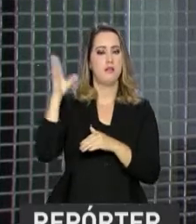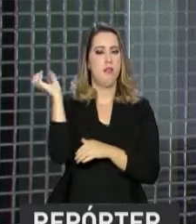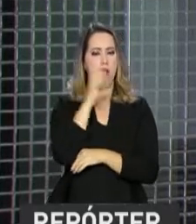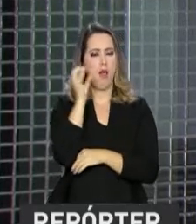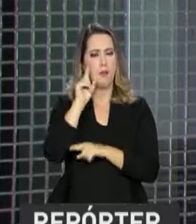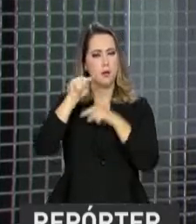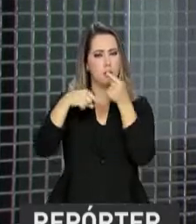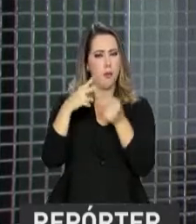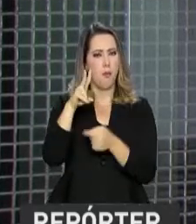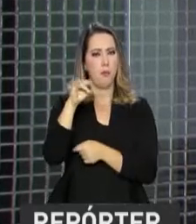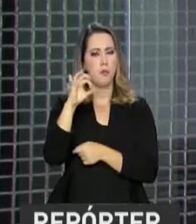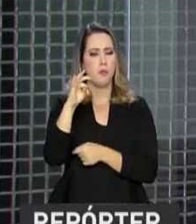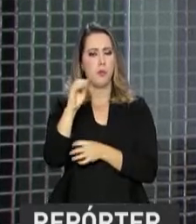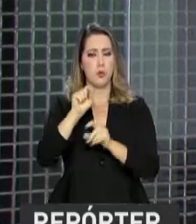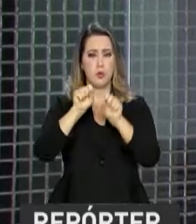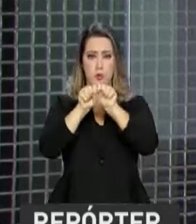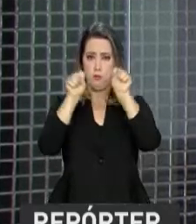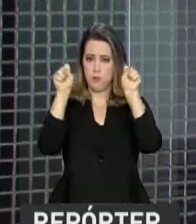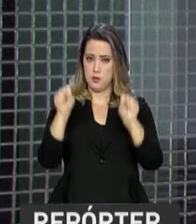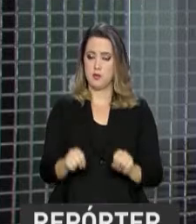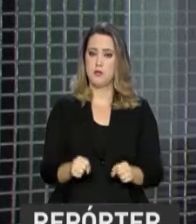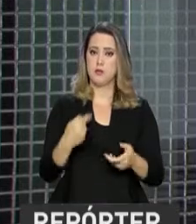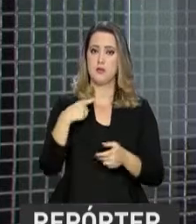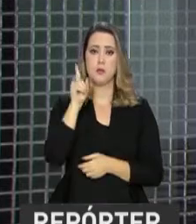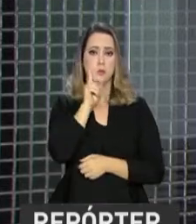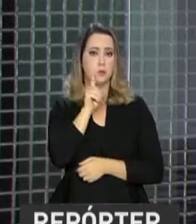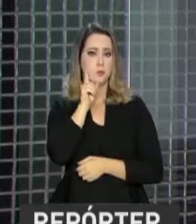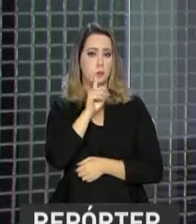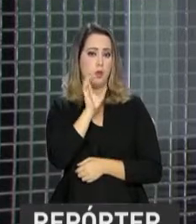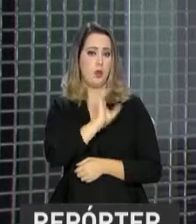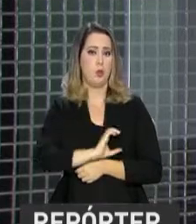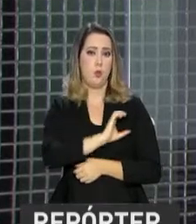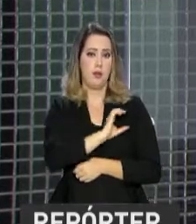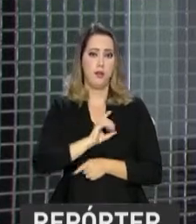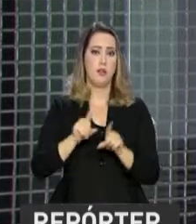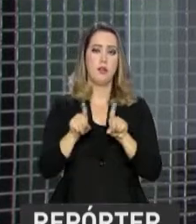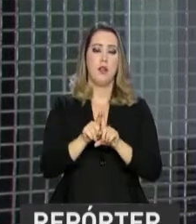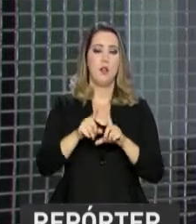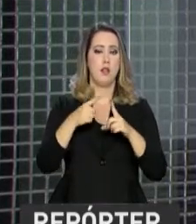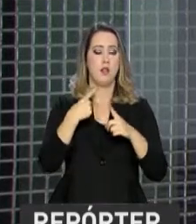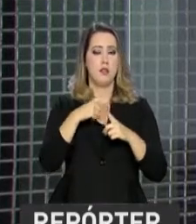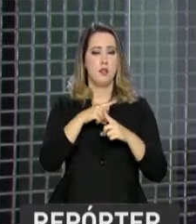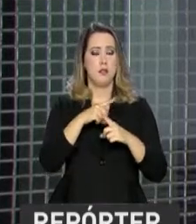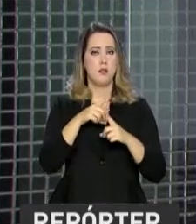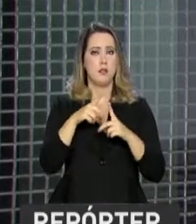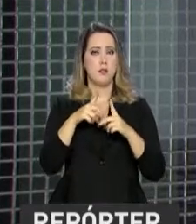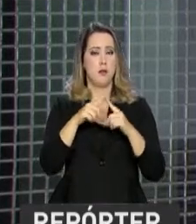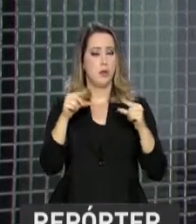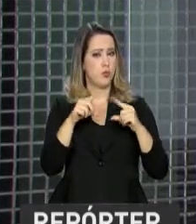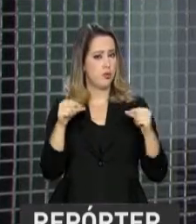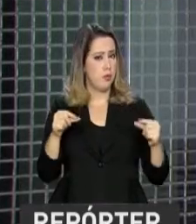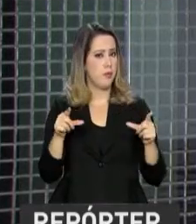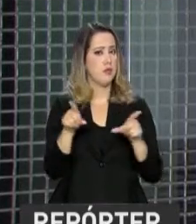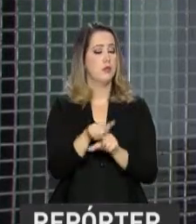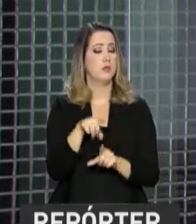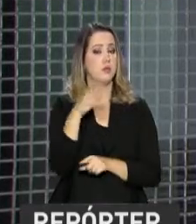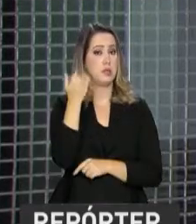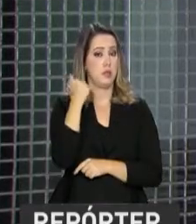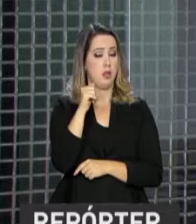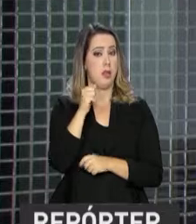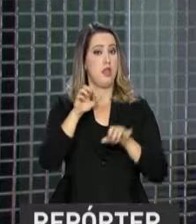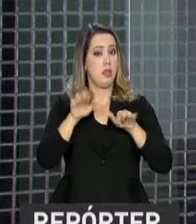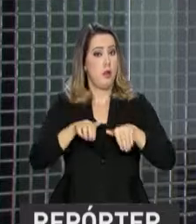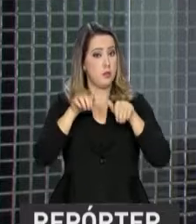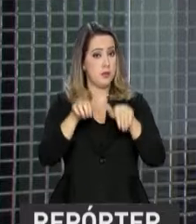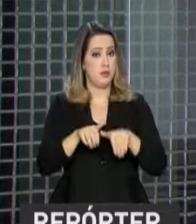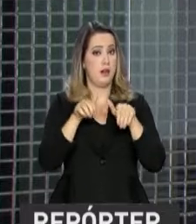serão implantados em janeiro nos Estados Unidos e no Canadá, além do Japão. A Austrália já foi lançado pelo ministro Marx